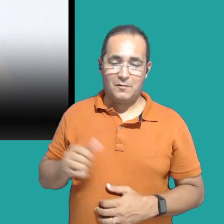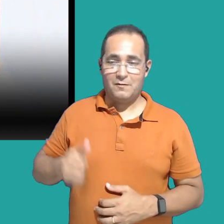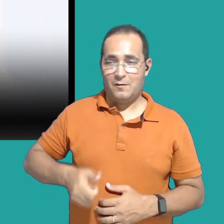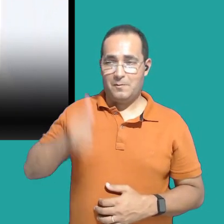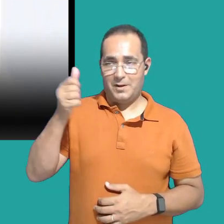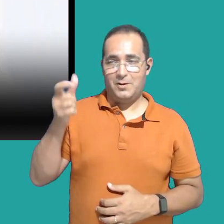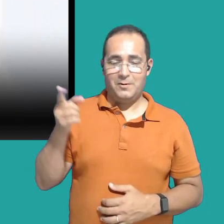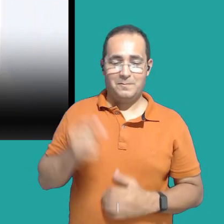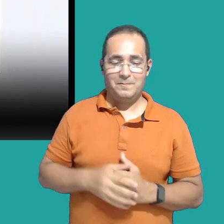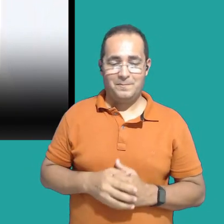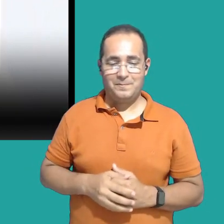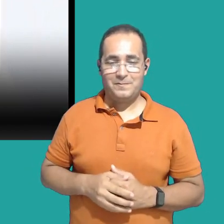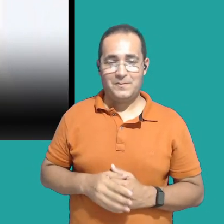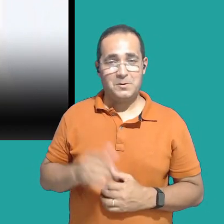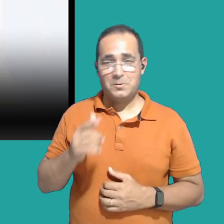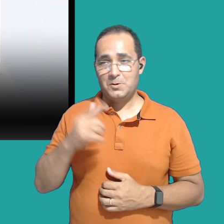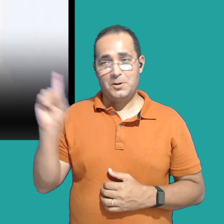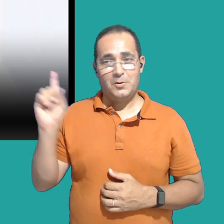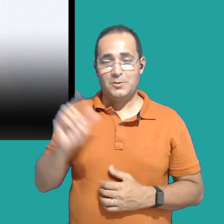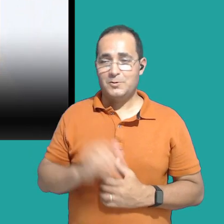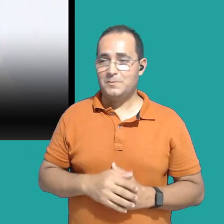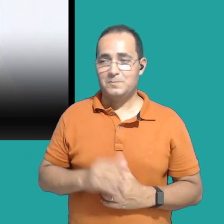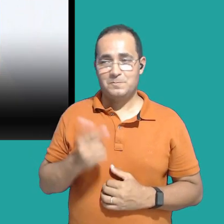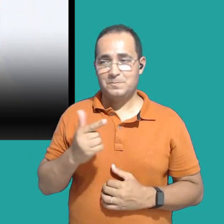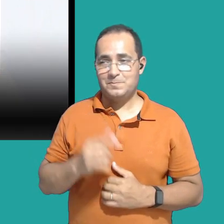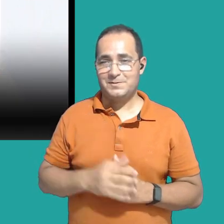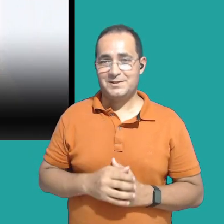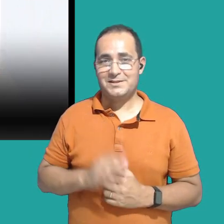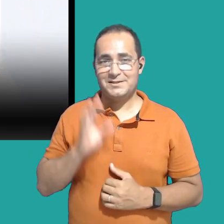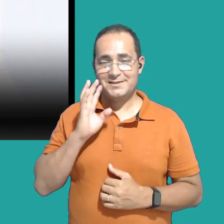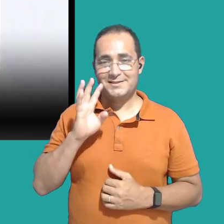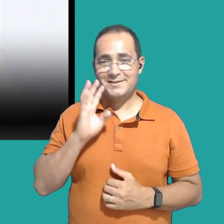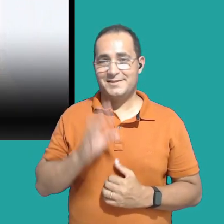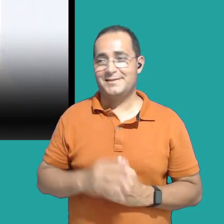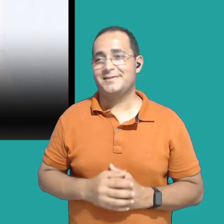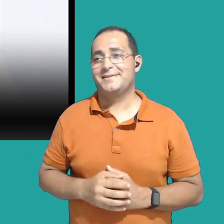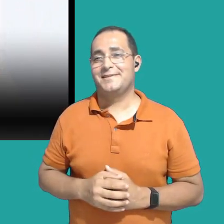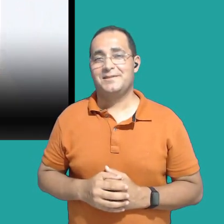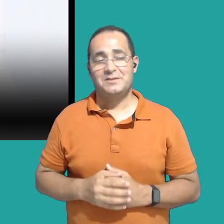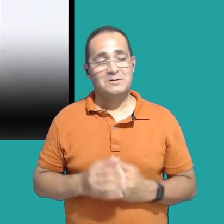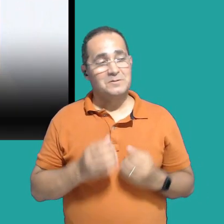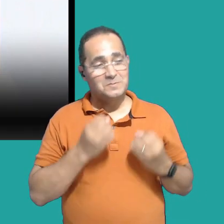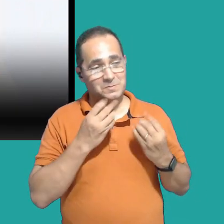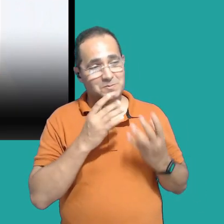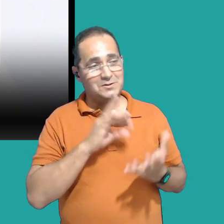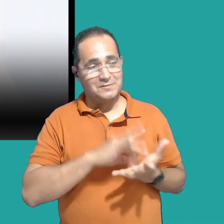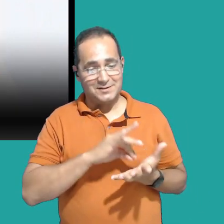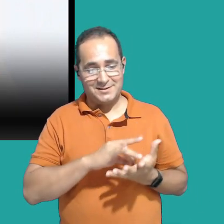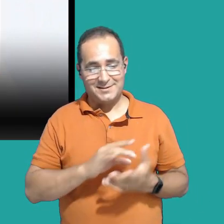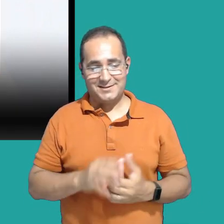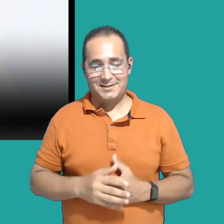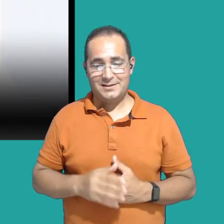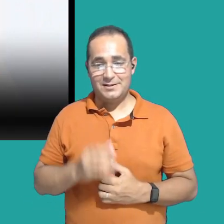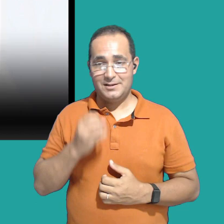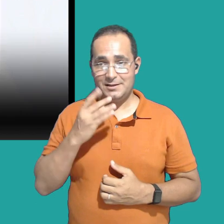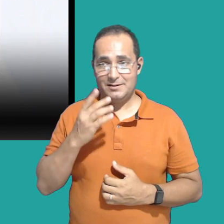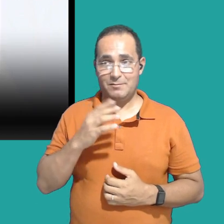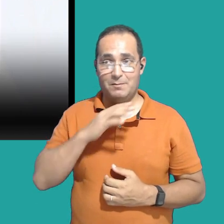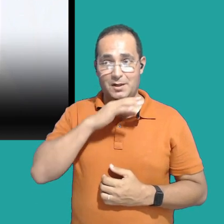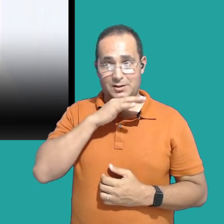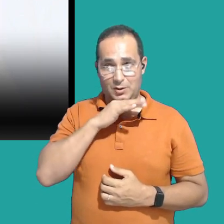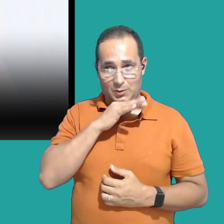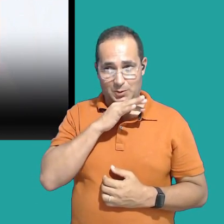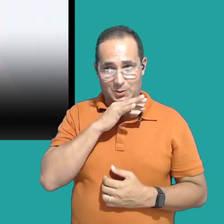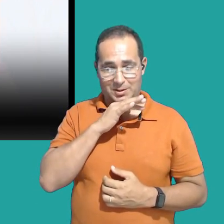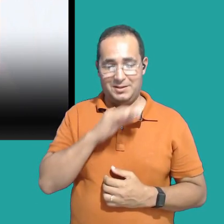perfeito. Realmente não tem, eu acho que foi o melhor. Não tem outro. Legal. É verdade. Cara, bacana